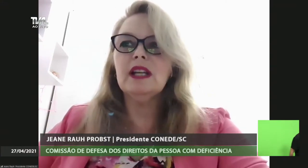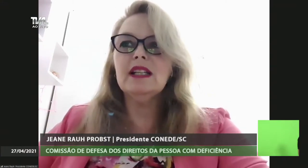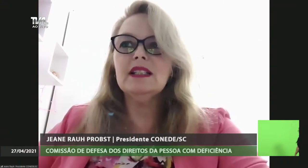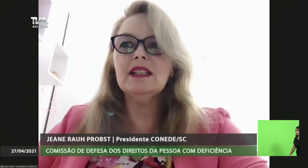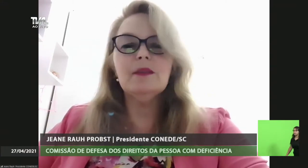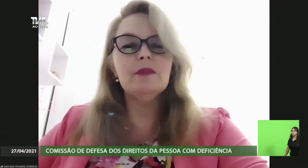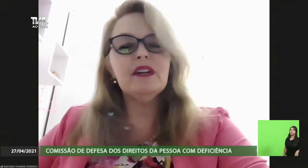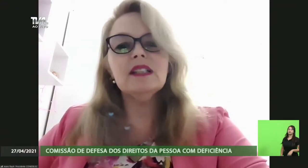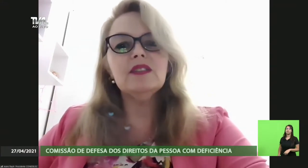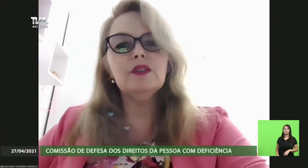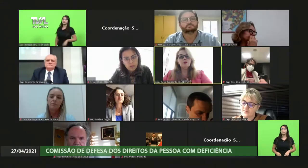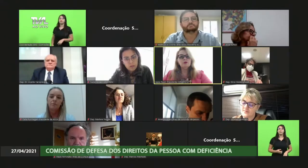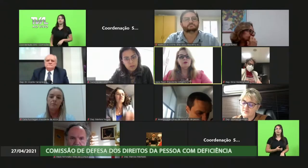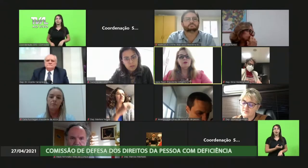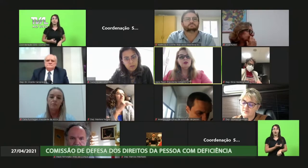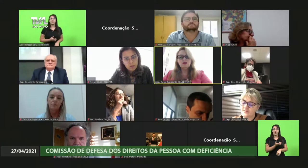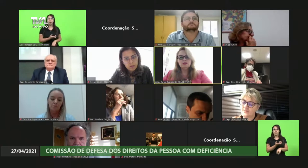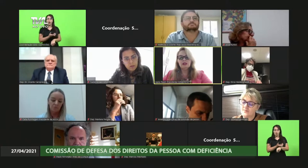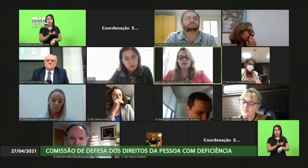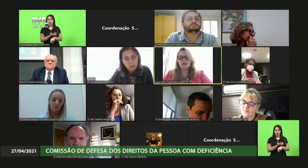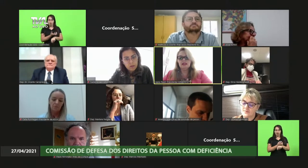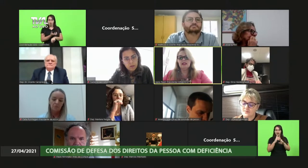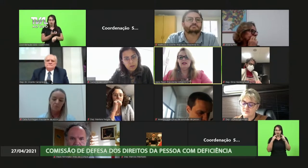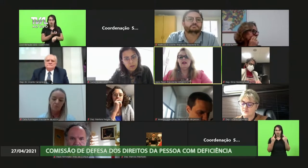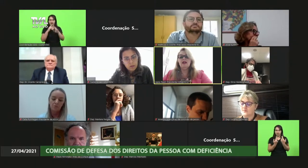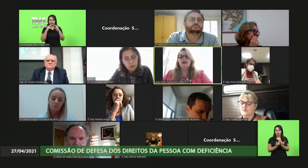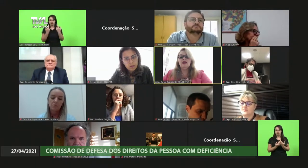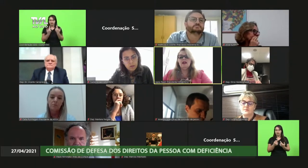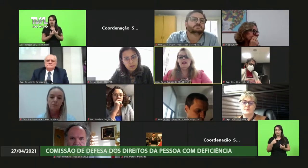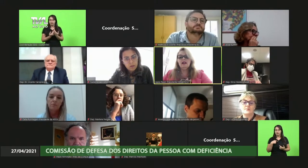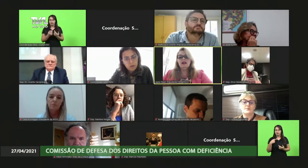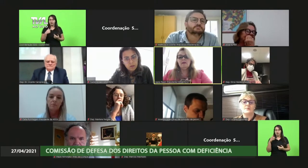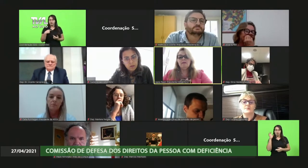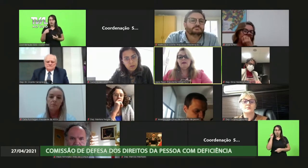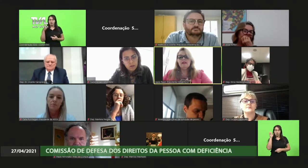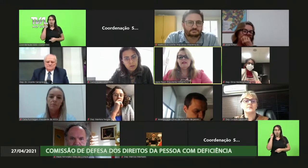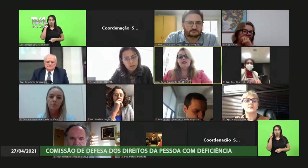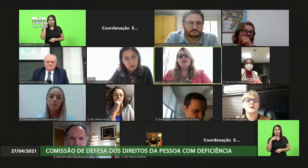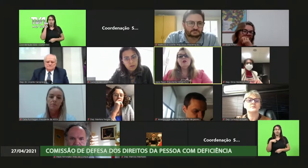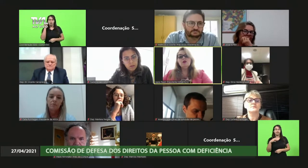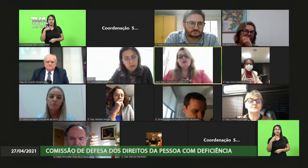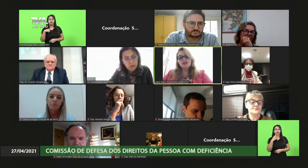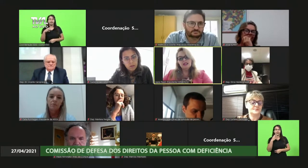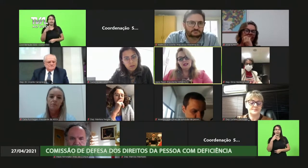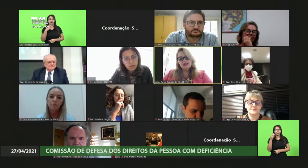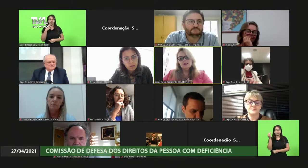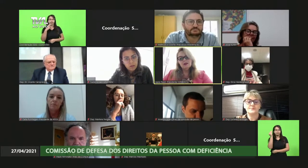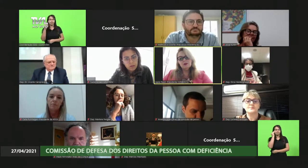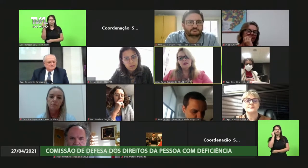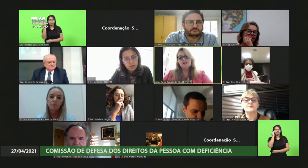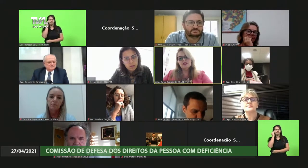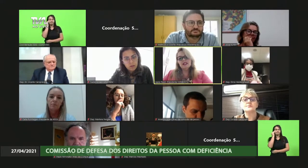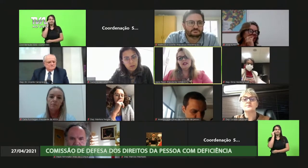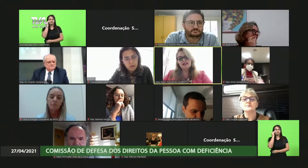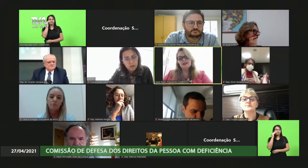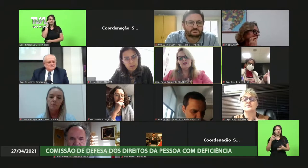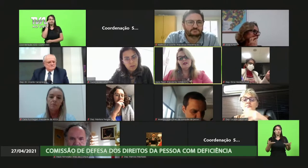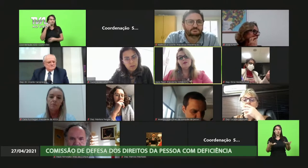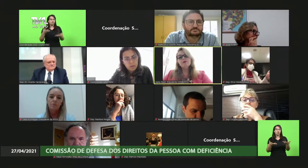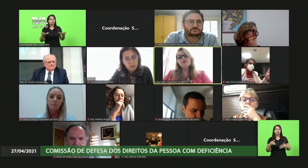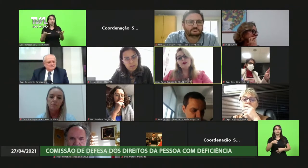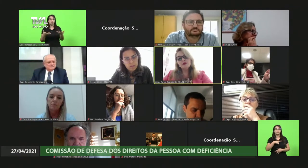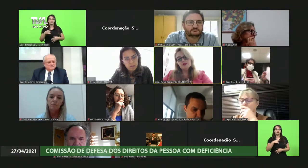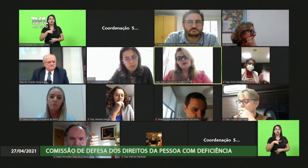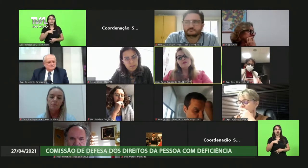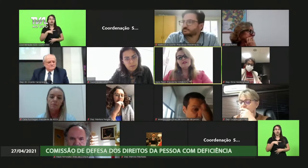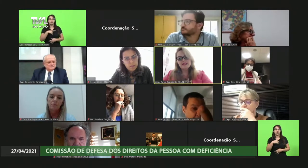do Coned, que é uma fala que ficou muito na minha cabeça. É, se ele hoje tem uma deficiência,